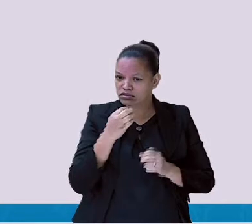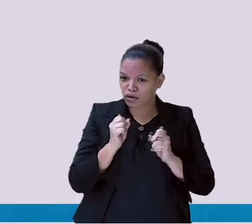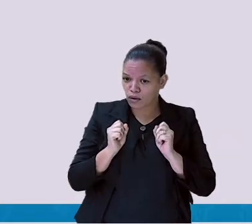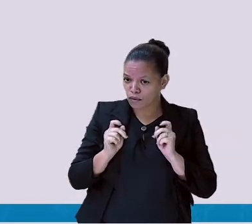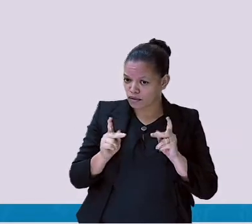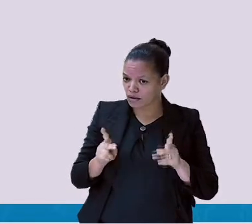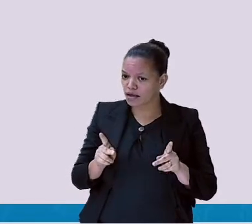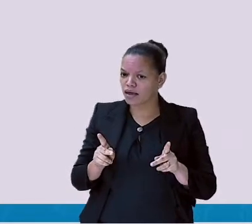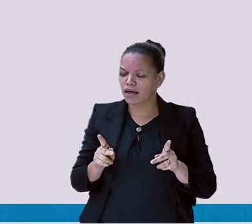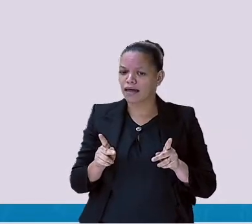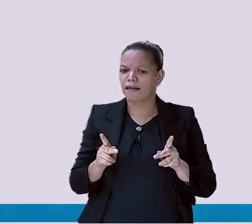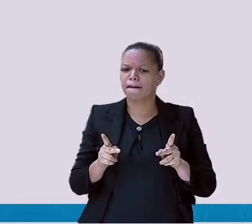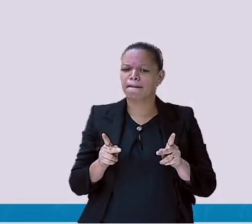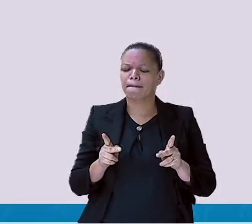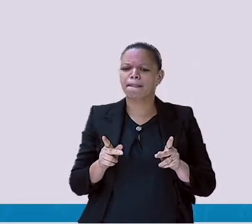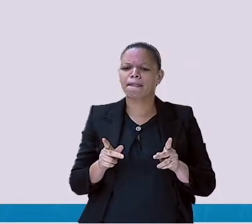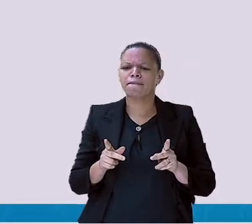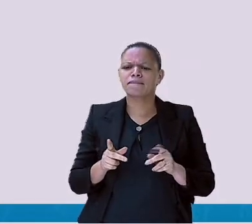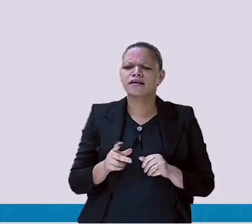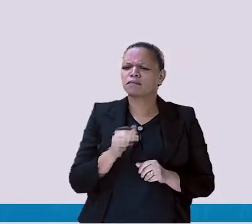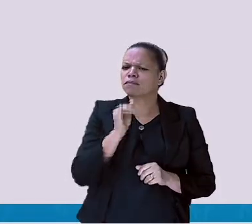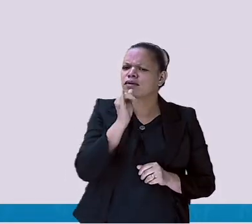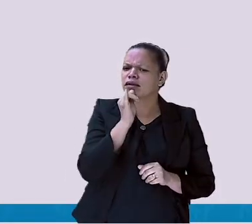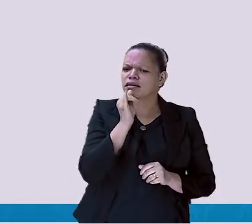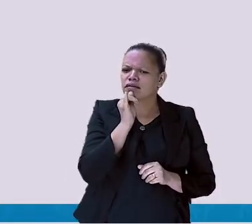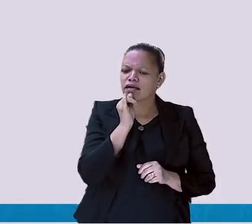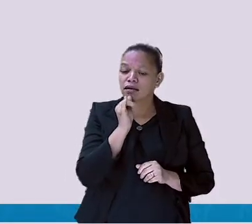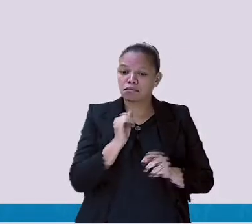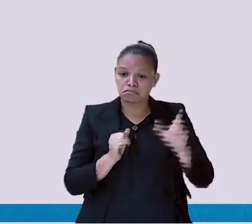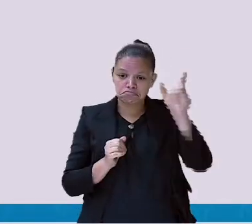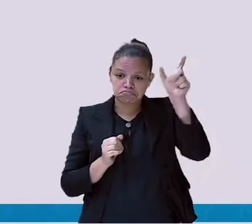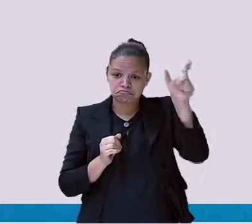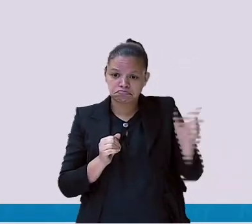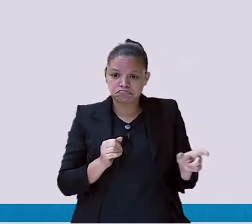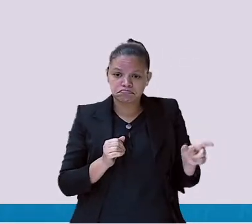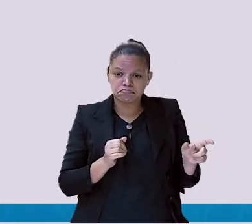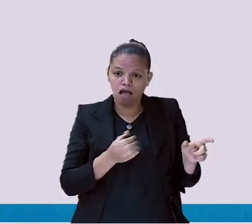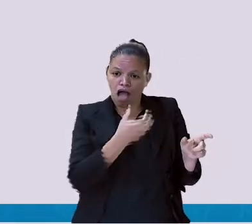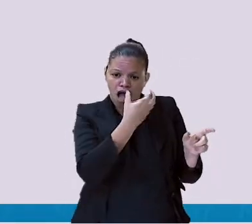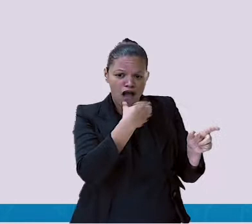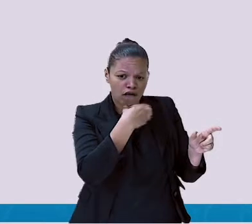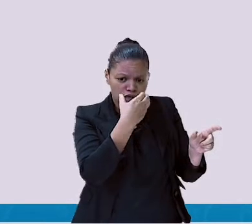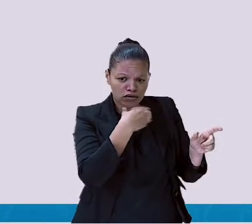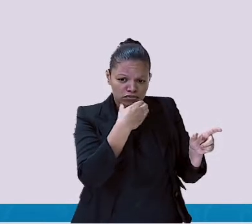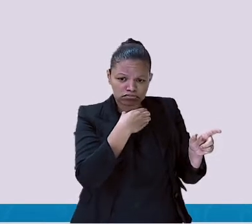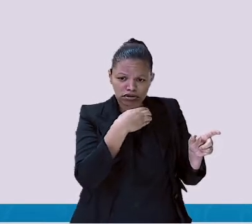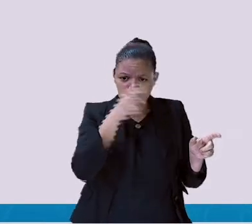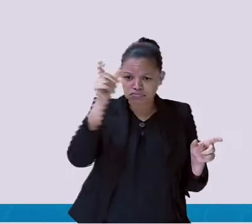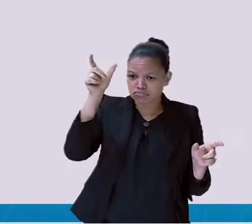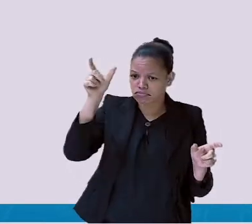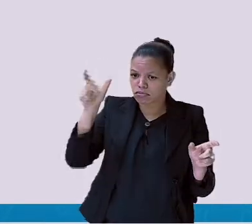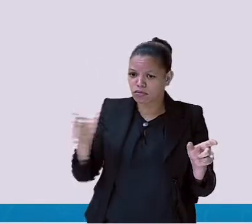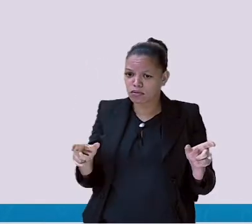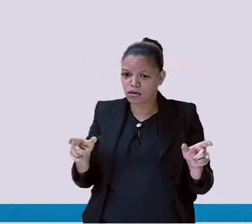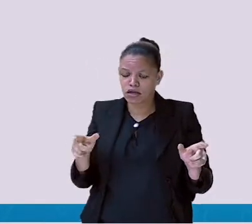de frutas. Aqui você tem as frutas e aqui você tem os números, você já sabe